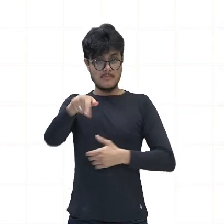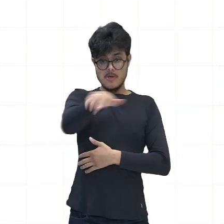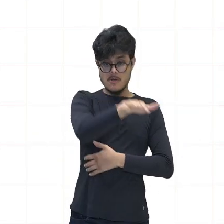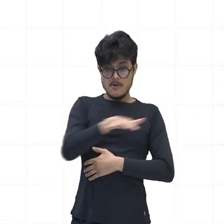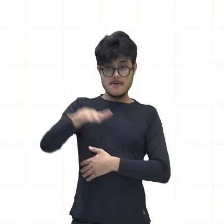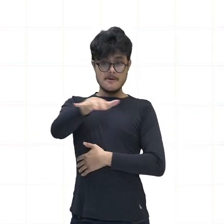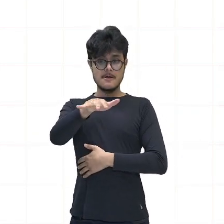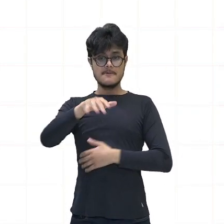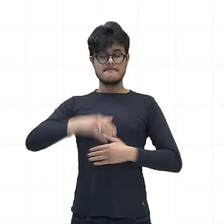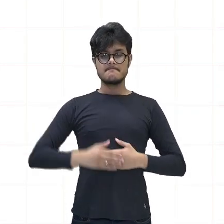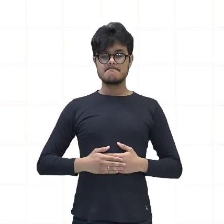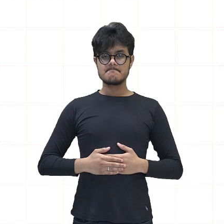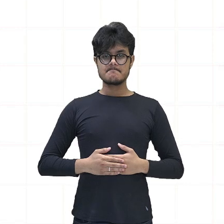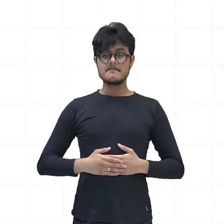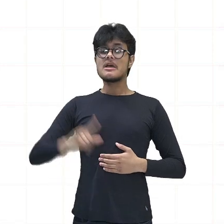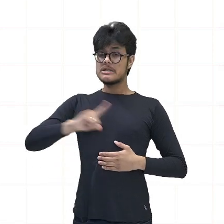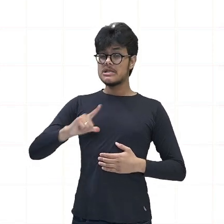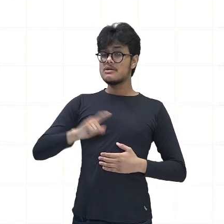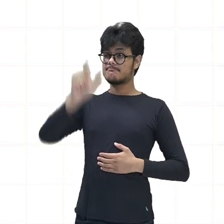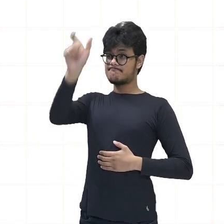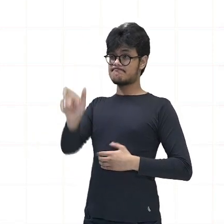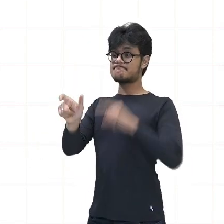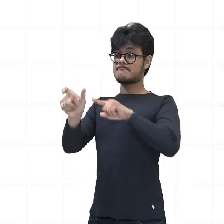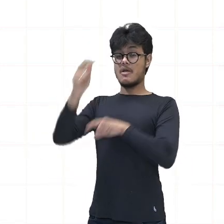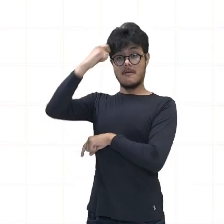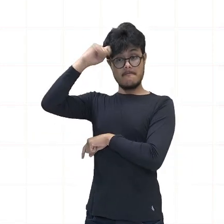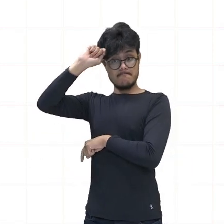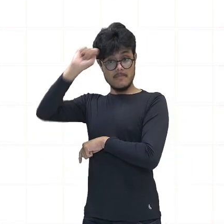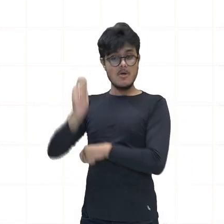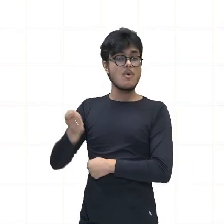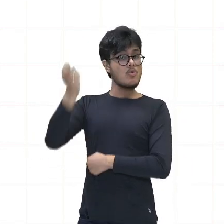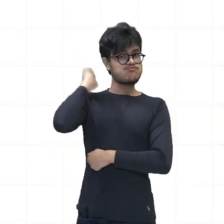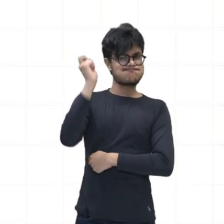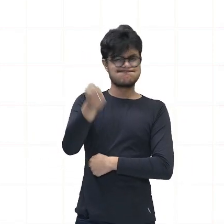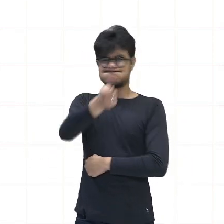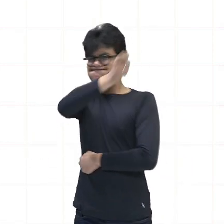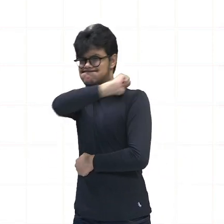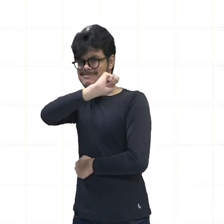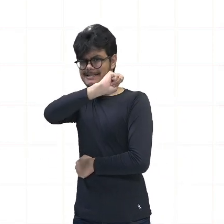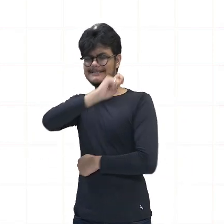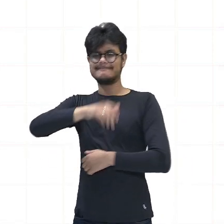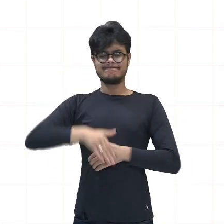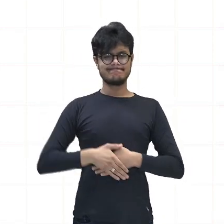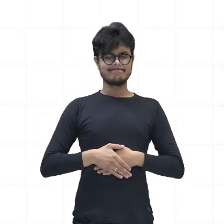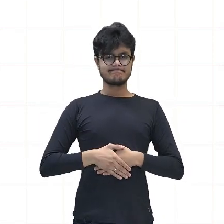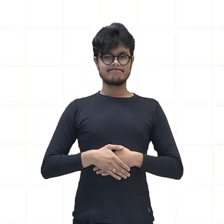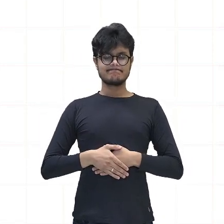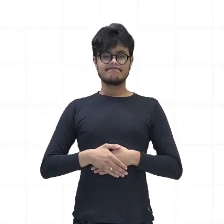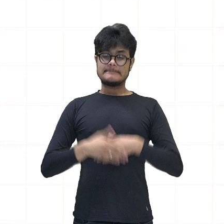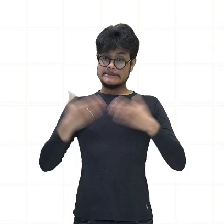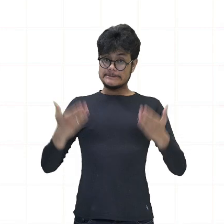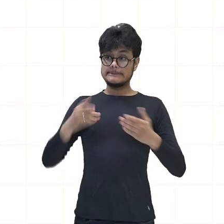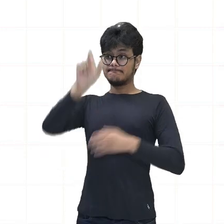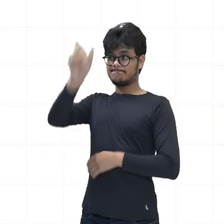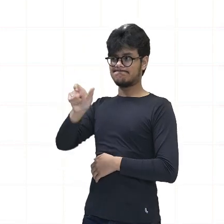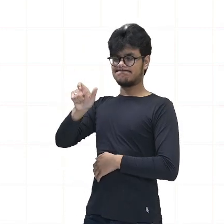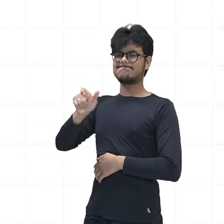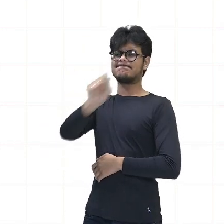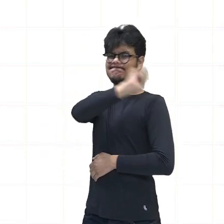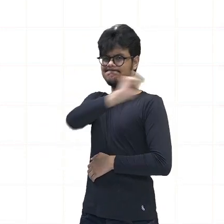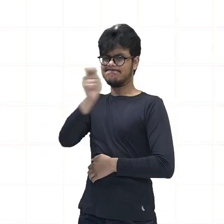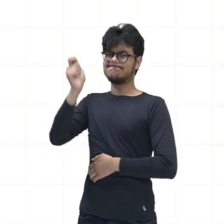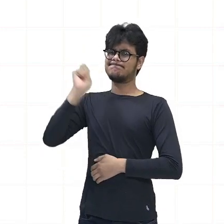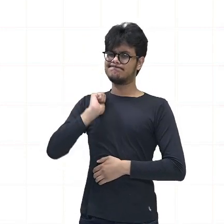Nós tínhamos os escravos, trazidos da África. Então, eles contribuíram muito aí nesse período